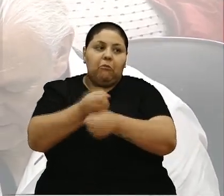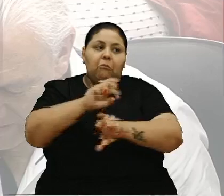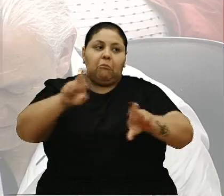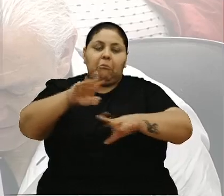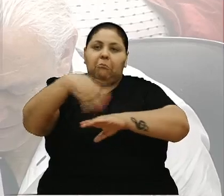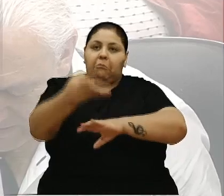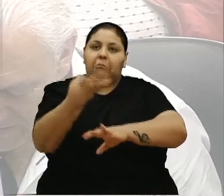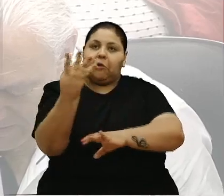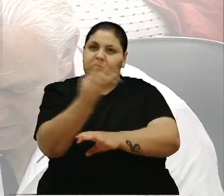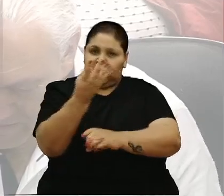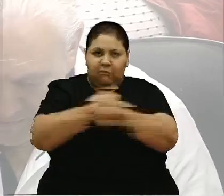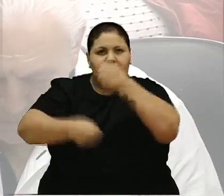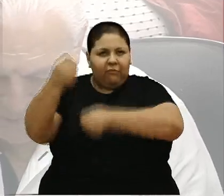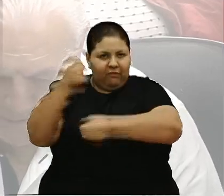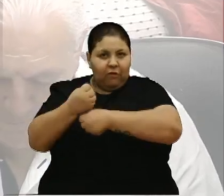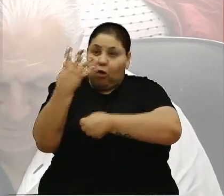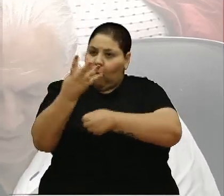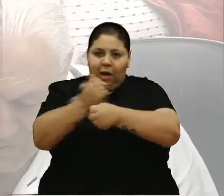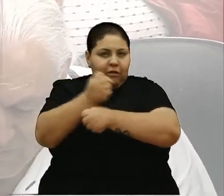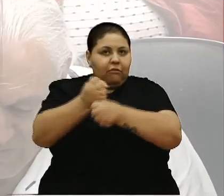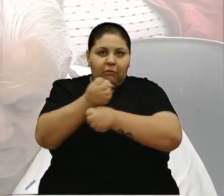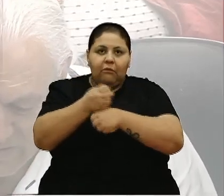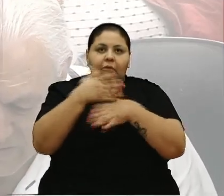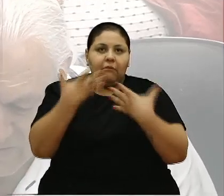4 anteriores. Os 4 anos são os 4 anos.